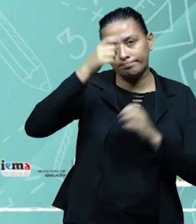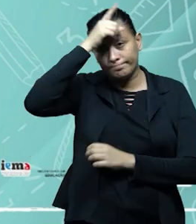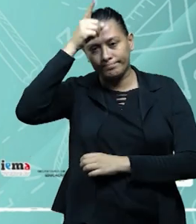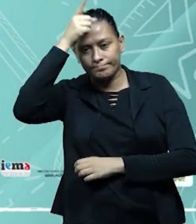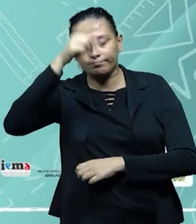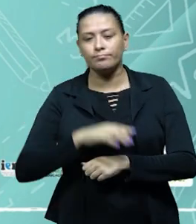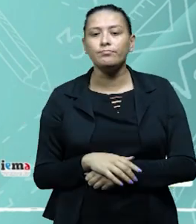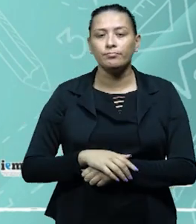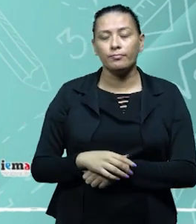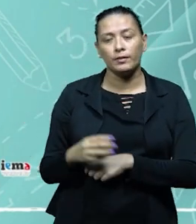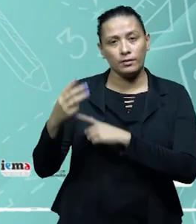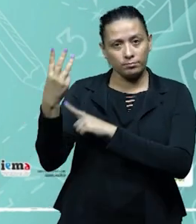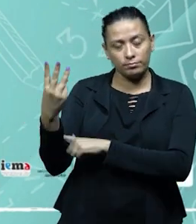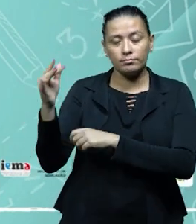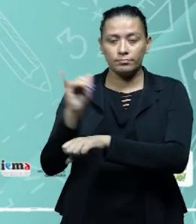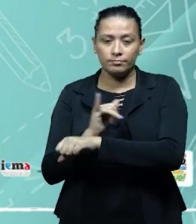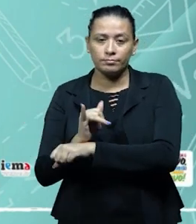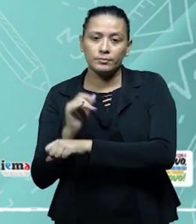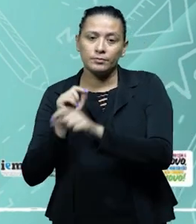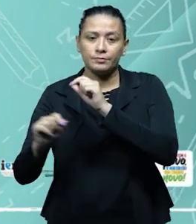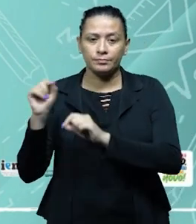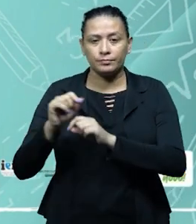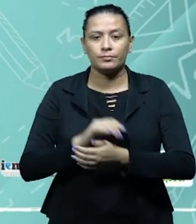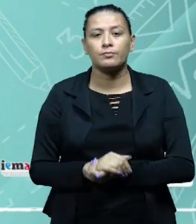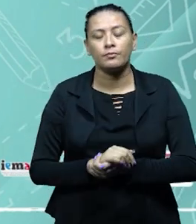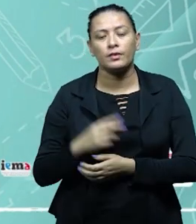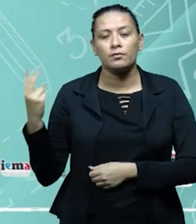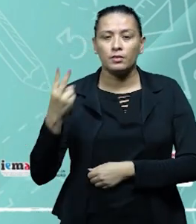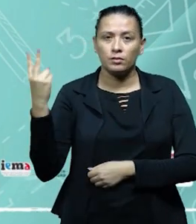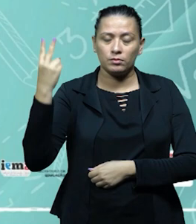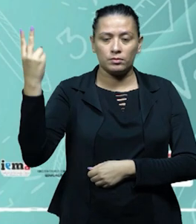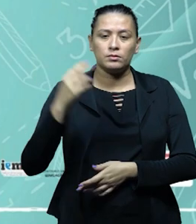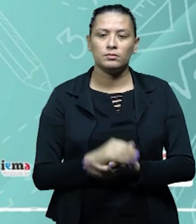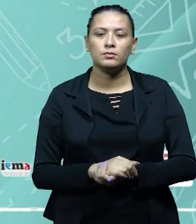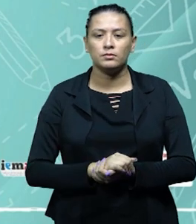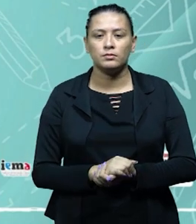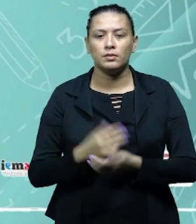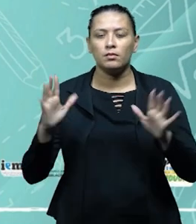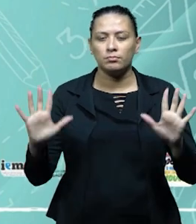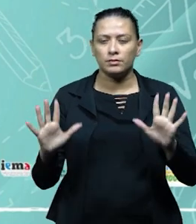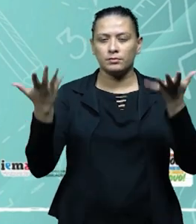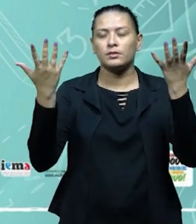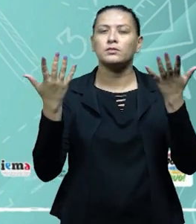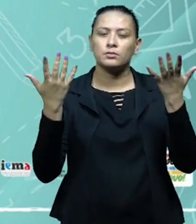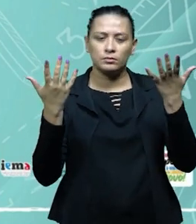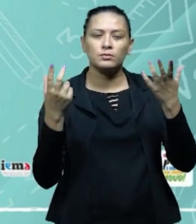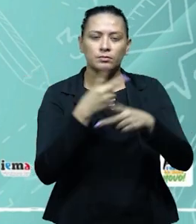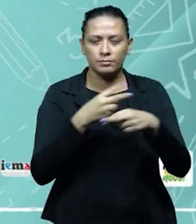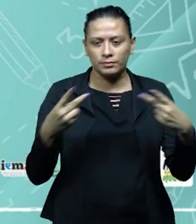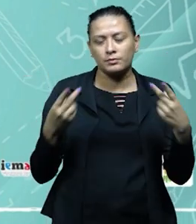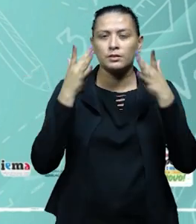criatividade a estratégia de número três é o repertório cultural diz respeito a valorizar as diversas